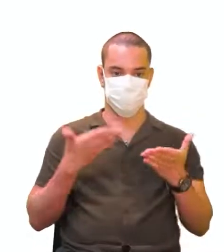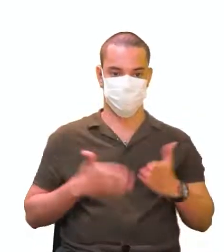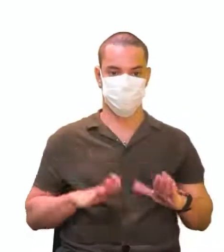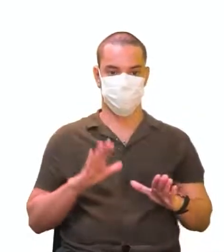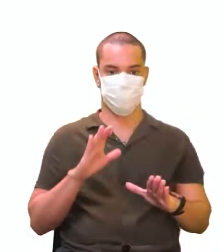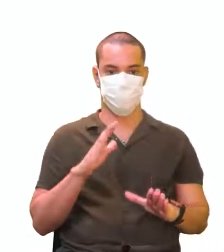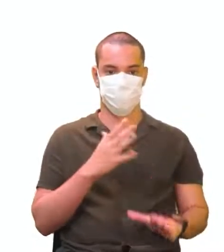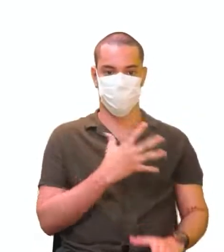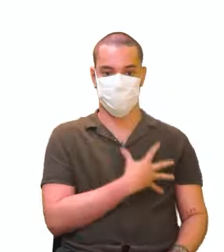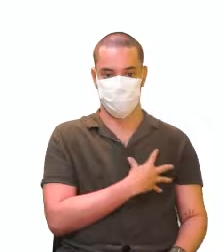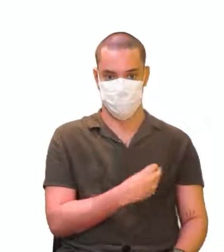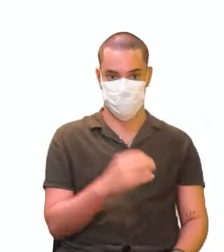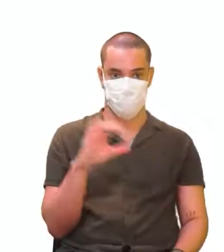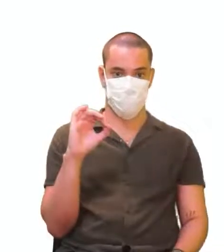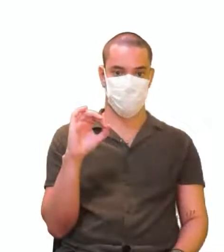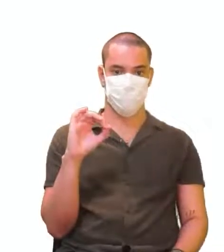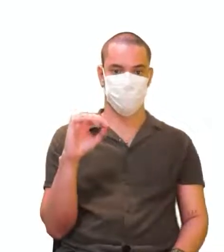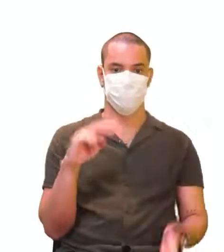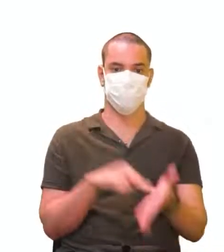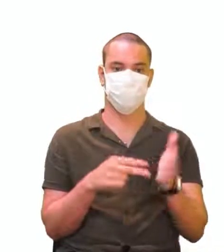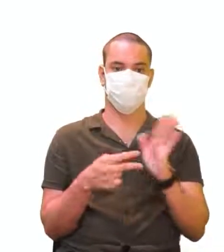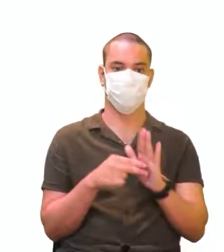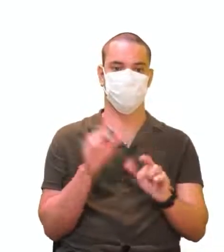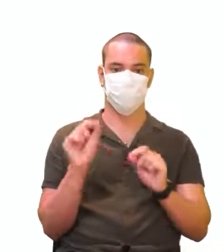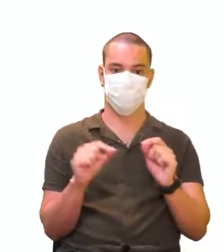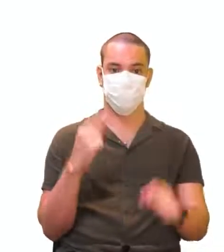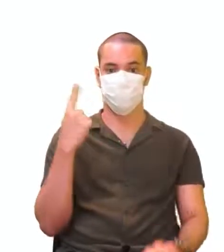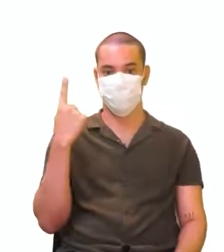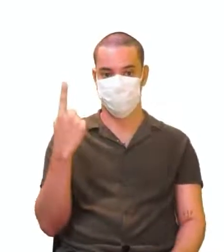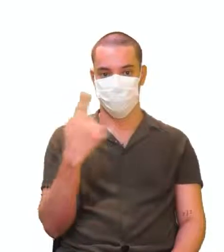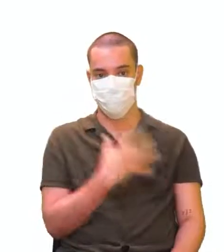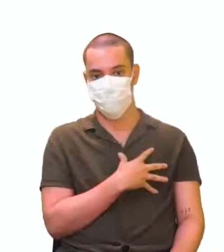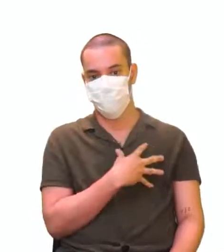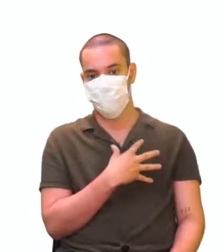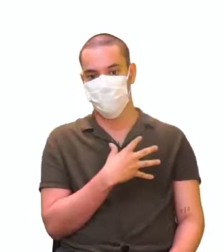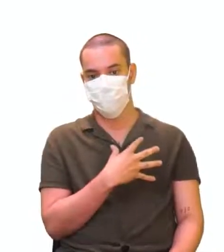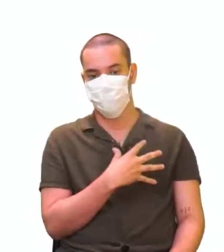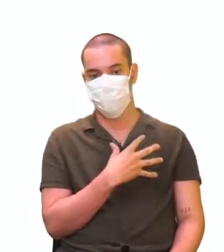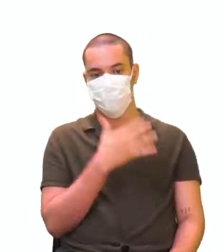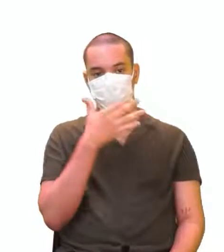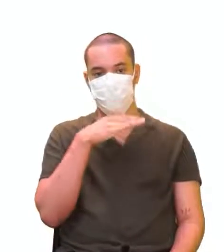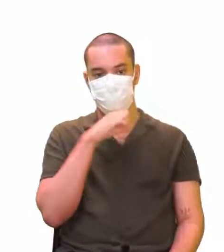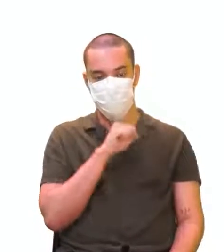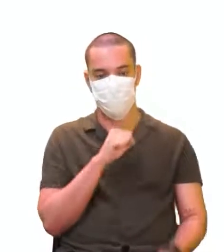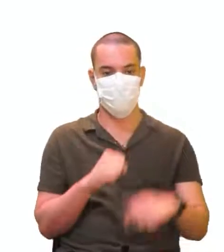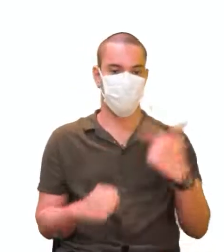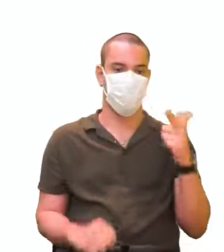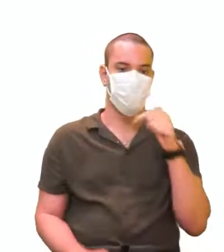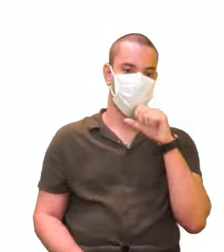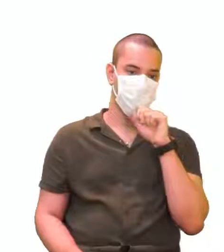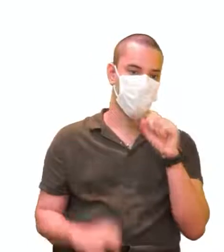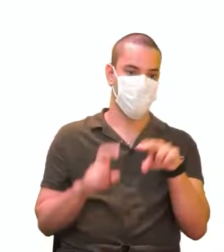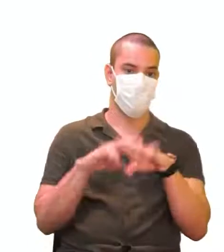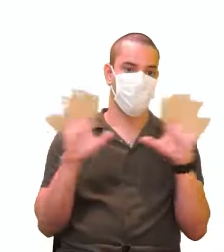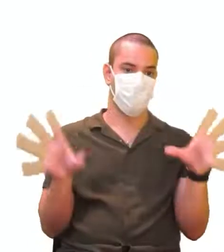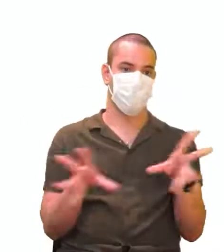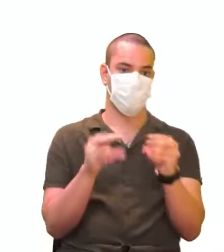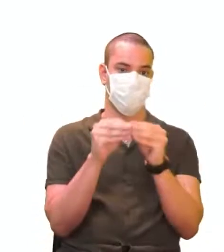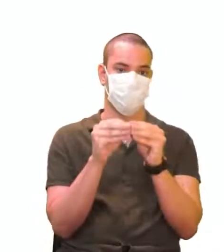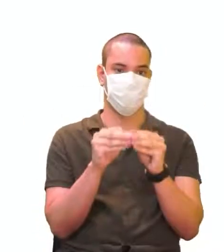O, quer dizer, então, que um foi do pai, outro foi da mãe. Então, eu posso completar aqui,